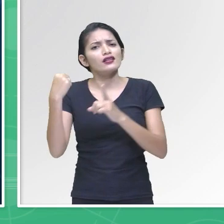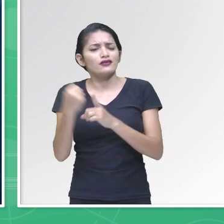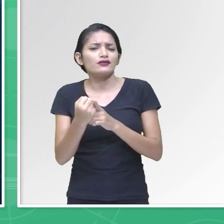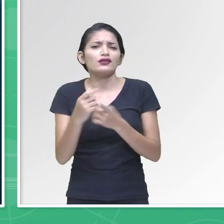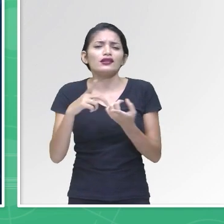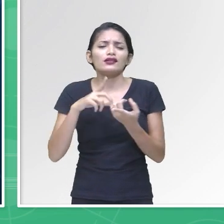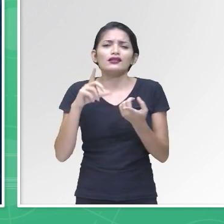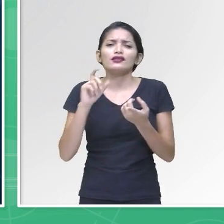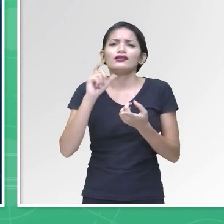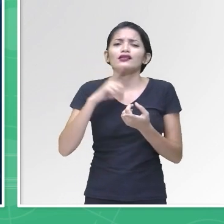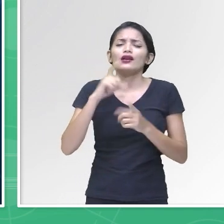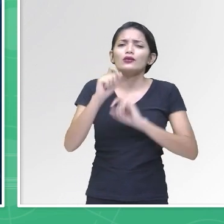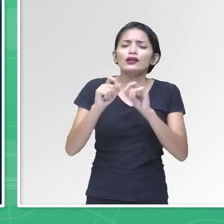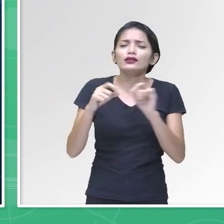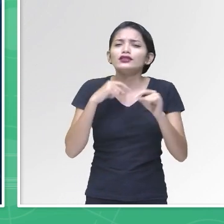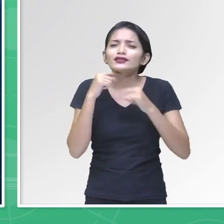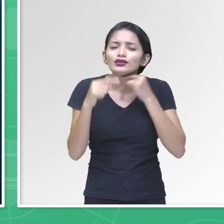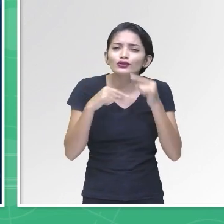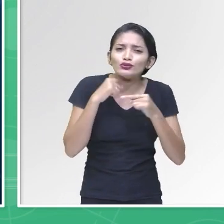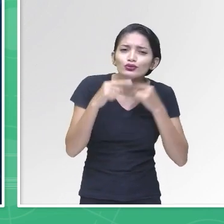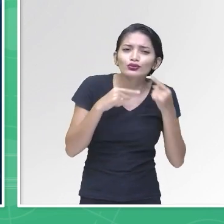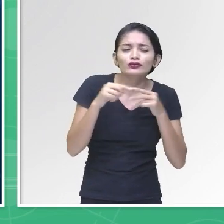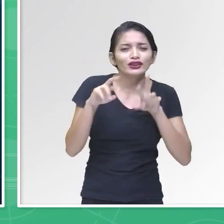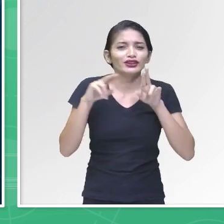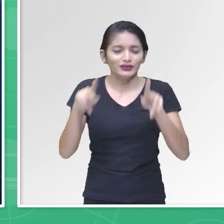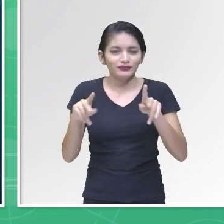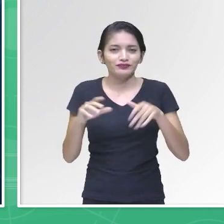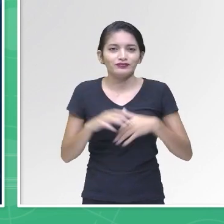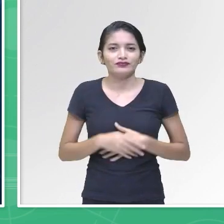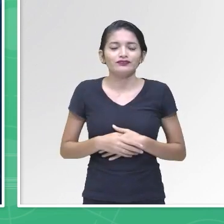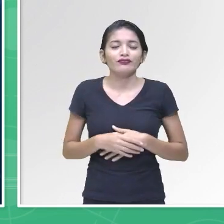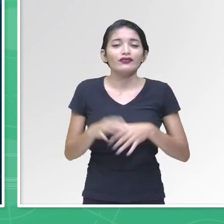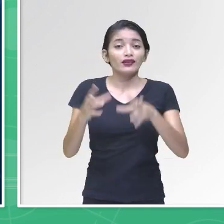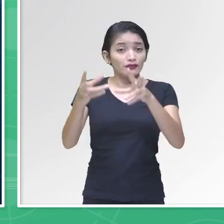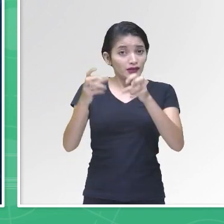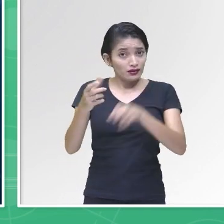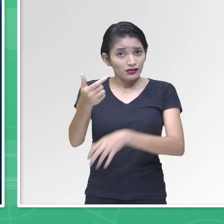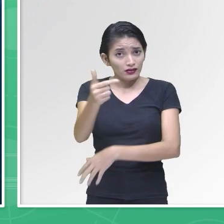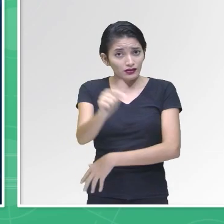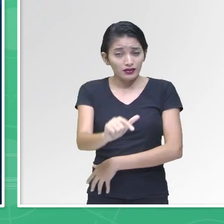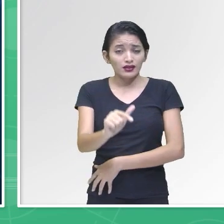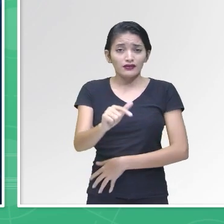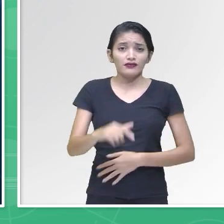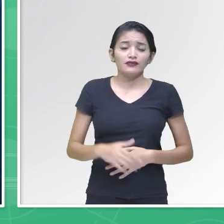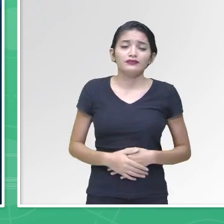certa ambiguidade. Percebam mais uma vez essa